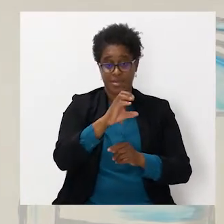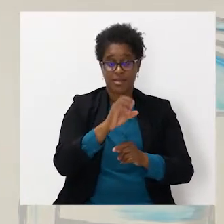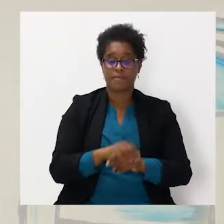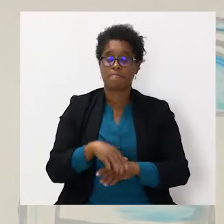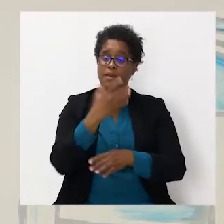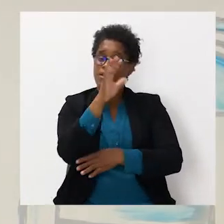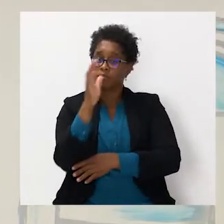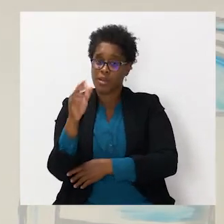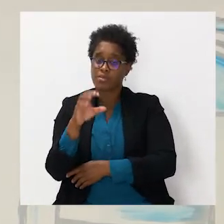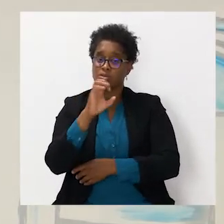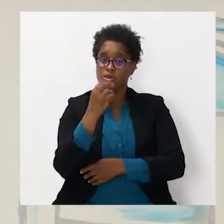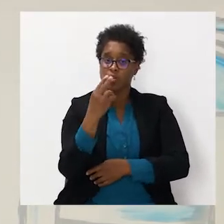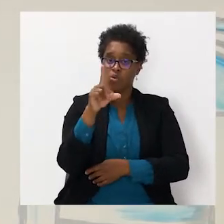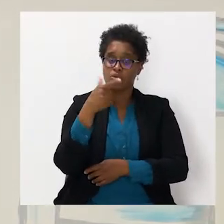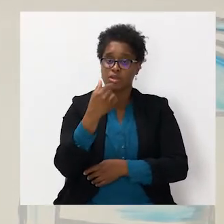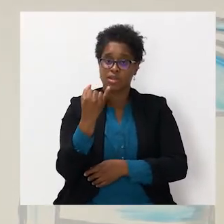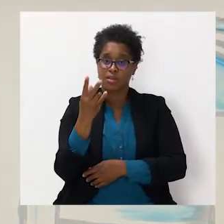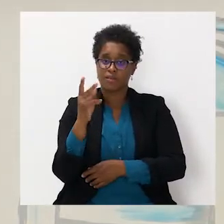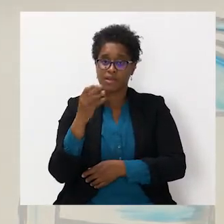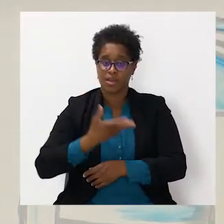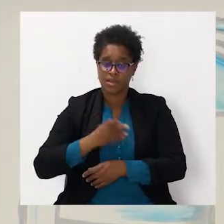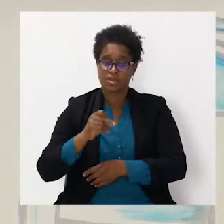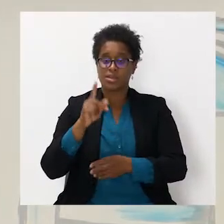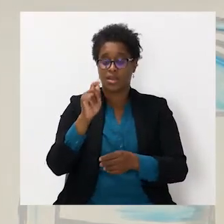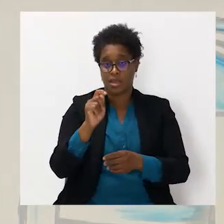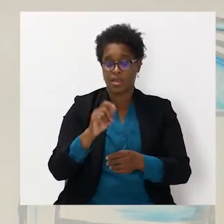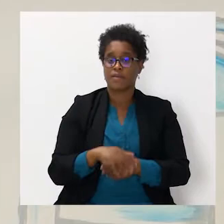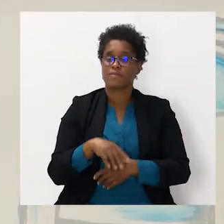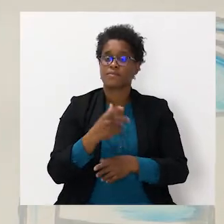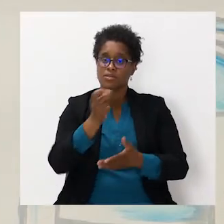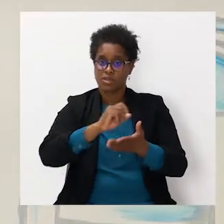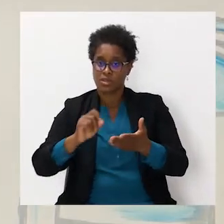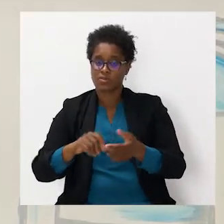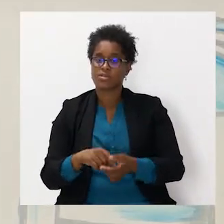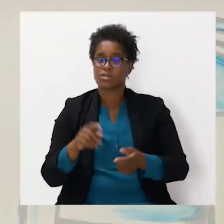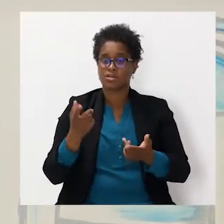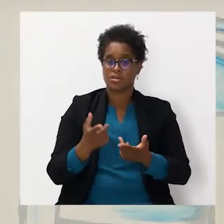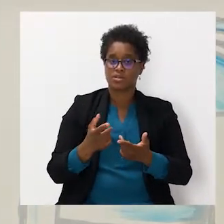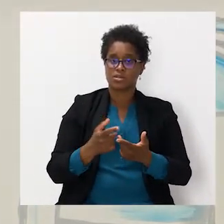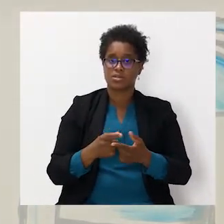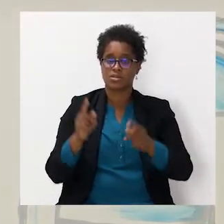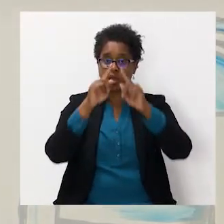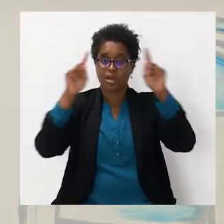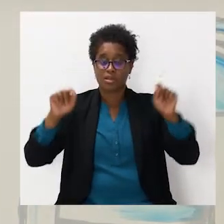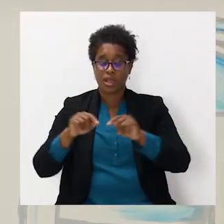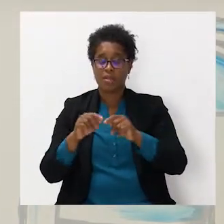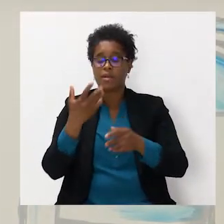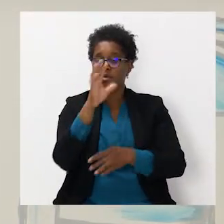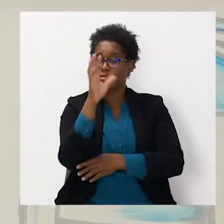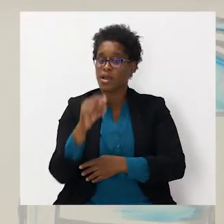as plantas que são cultivadas e vamos colocar nesses retângulos para as plantas que